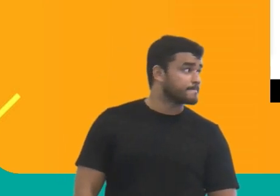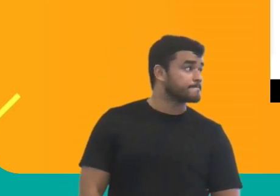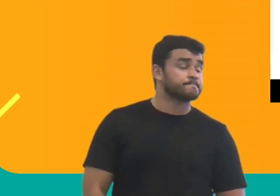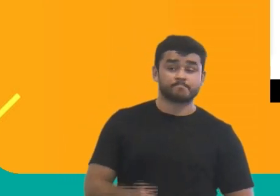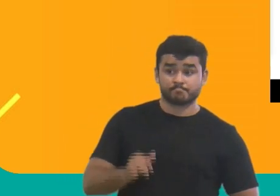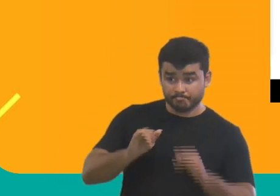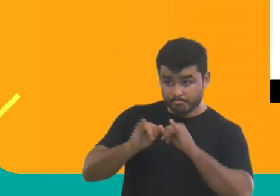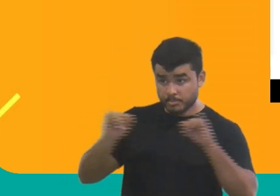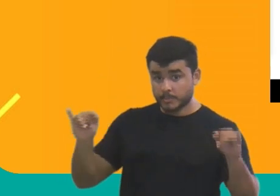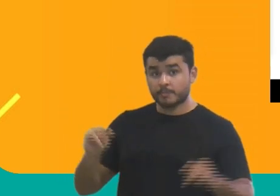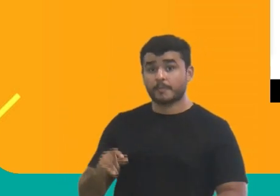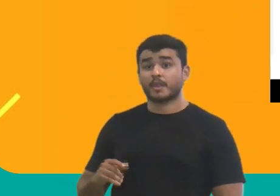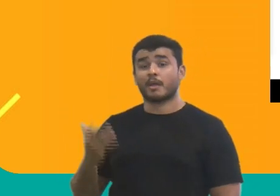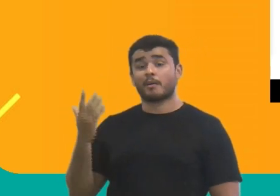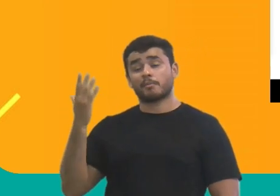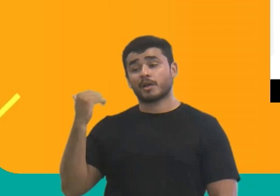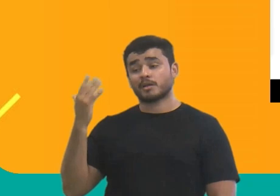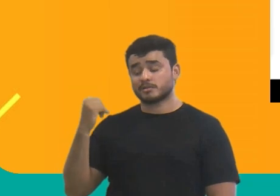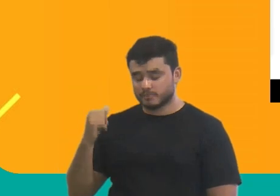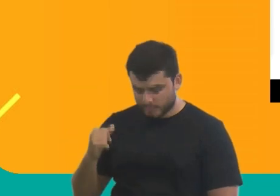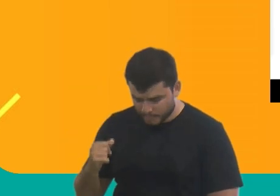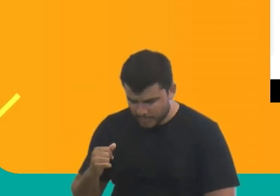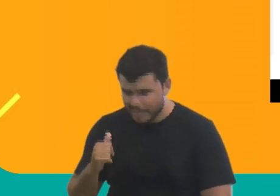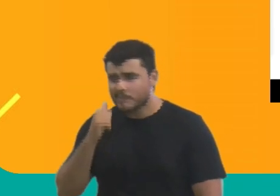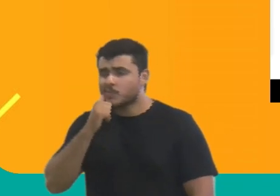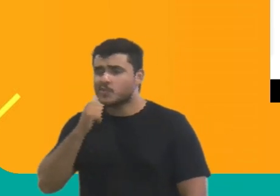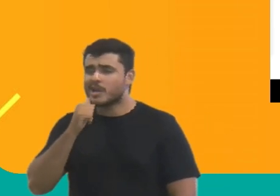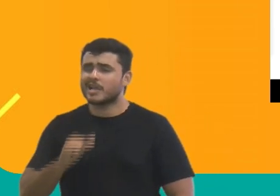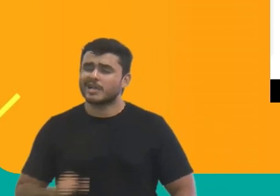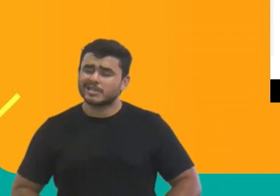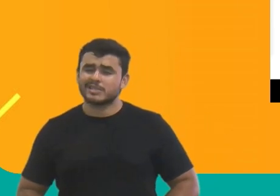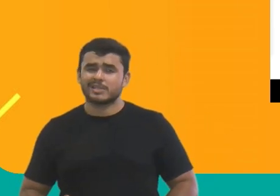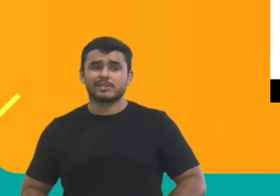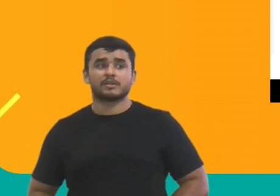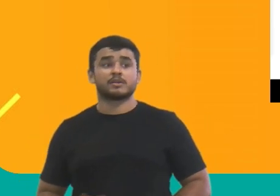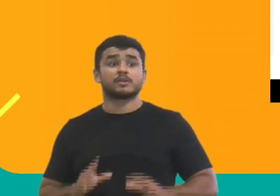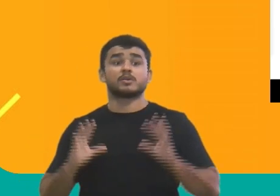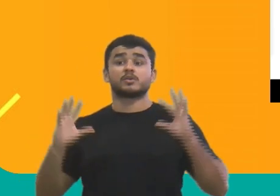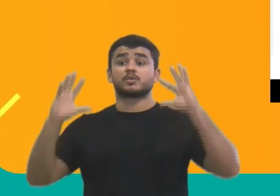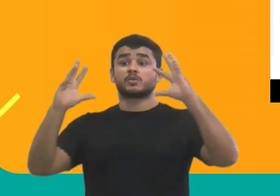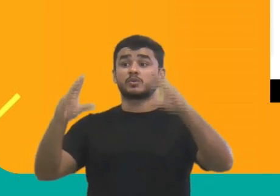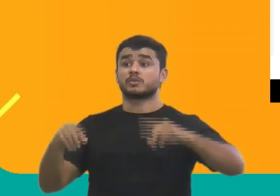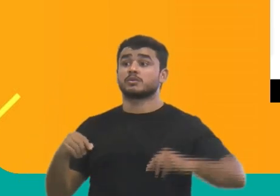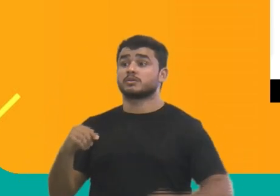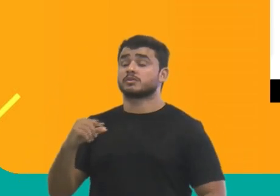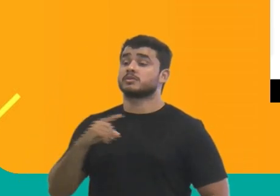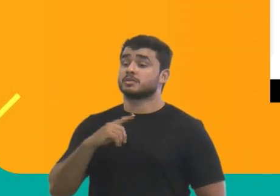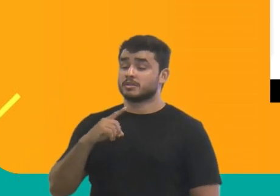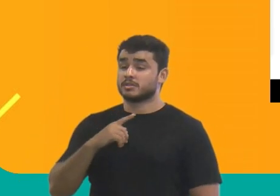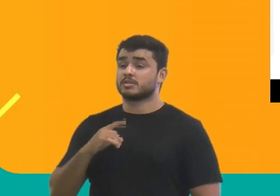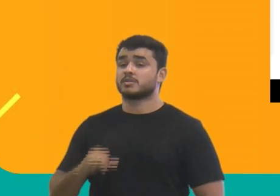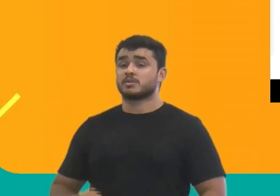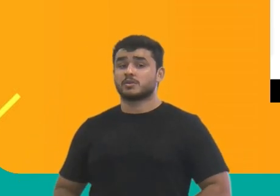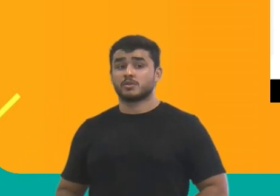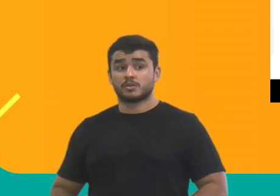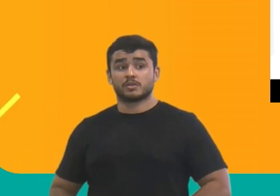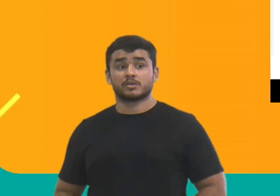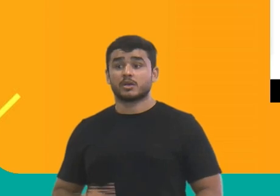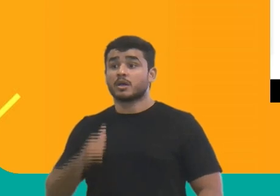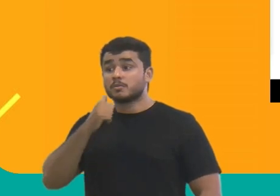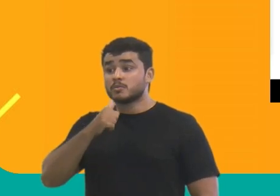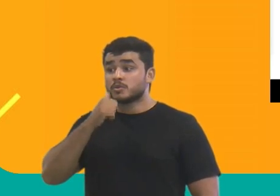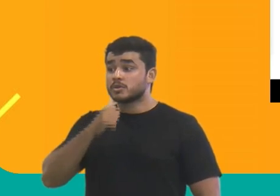né? Antigamente, se falava muito que as mulheres sofriam. Total, na realidade, todos nós sofremos, e é um preconceito muito grande isolar o assunto só para a